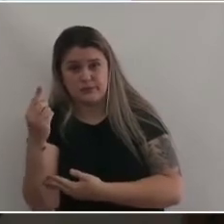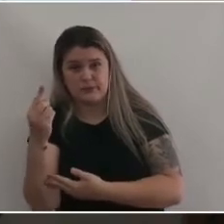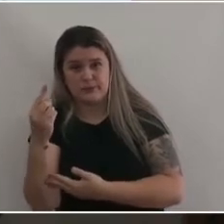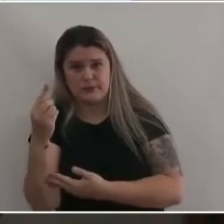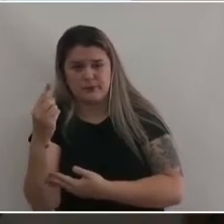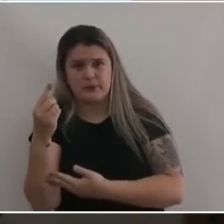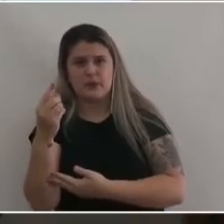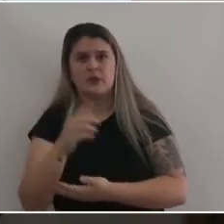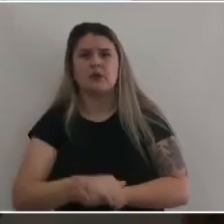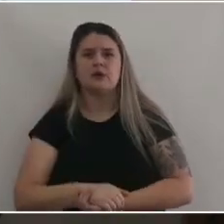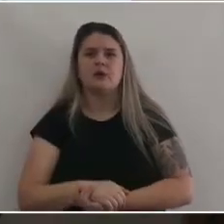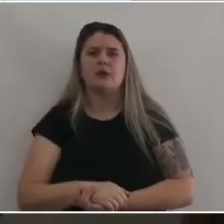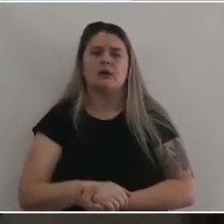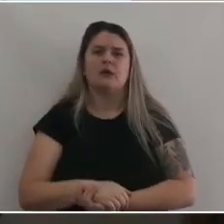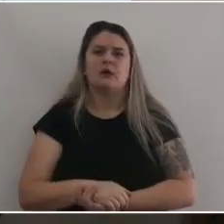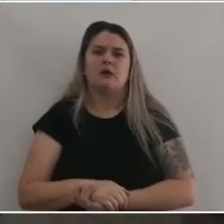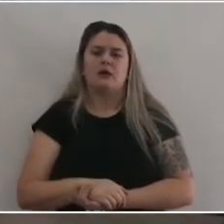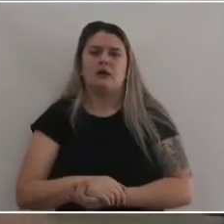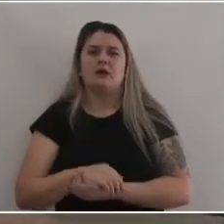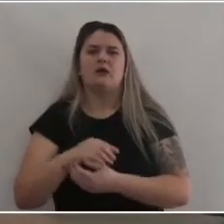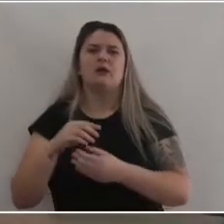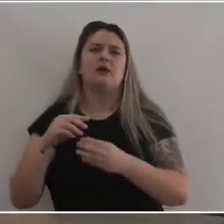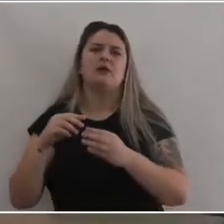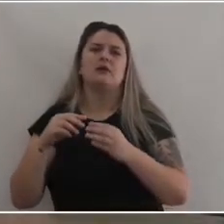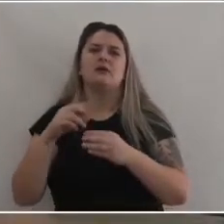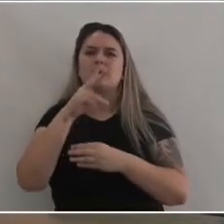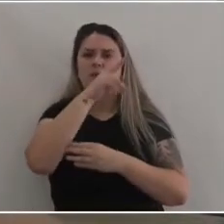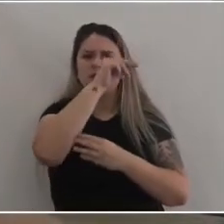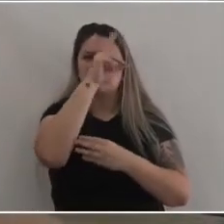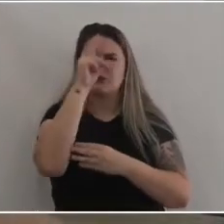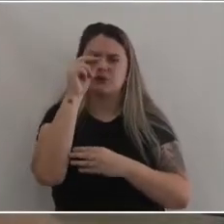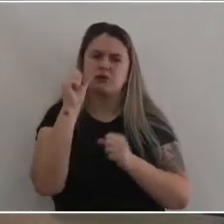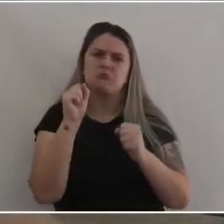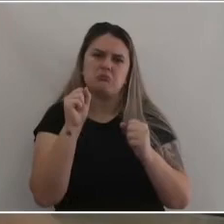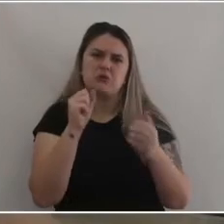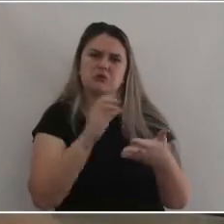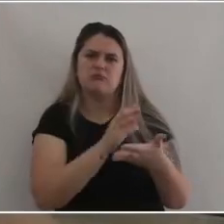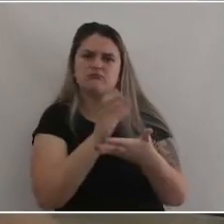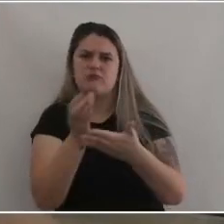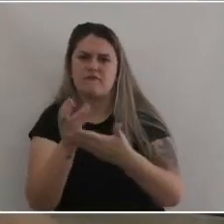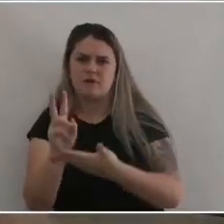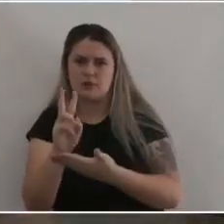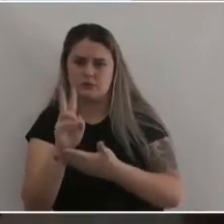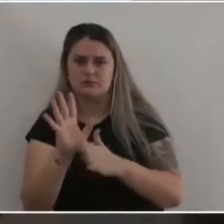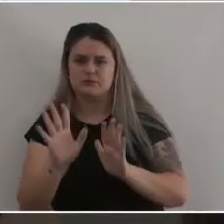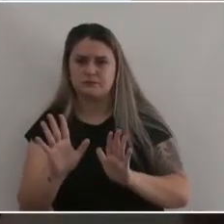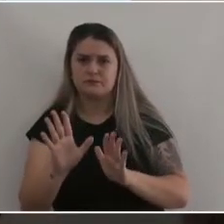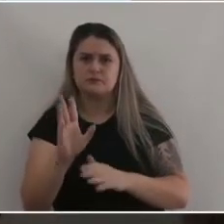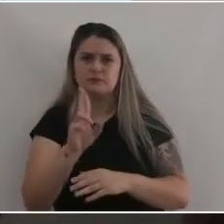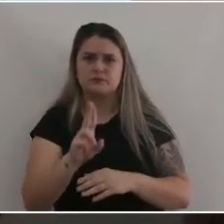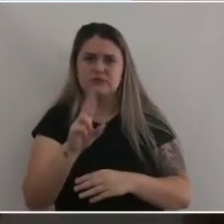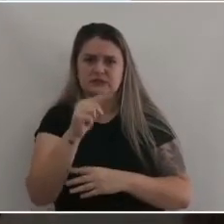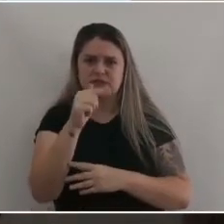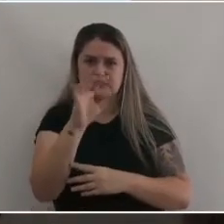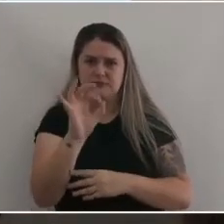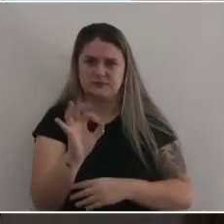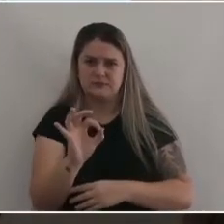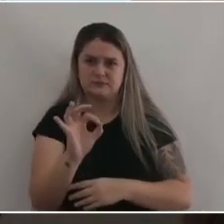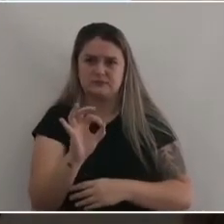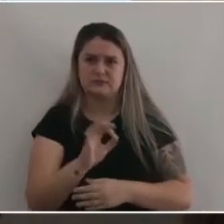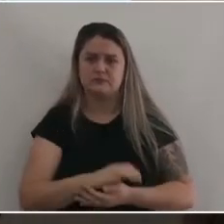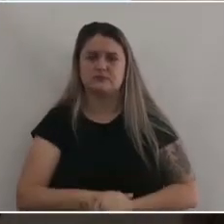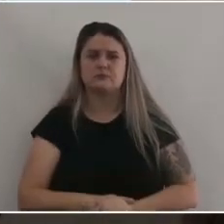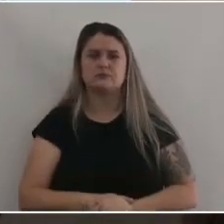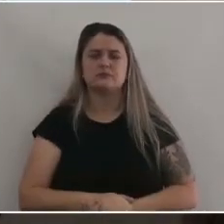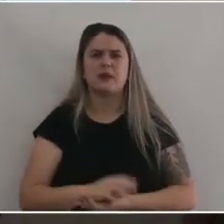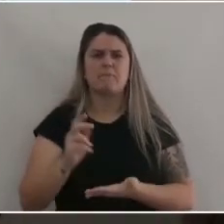legislativo teria direito até 7 milhões e 198 mil reais Tudo bem. Utilizando aqui os 7%